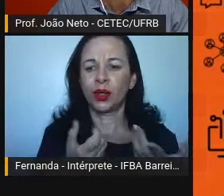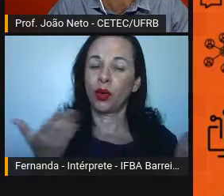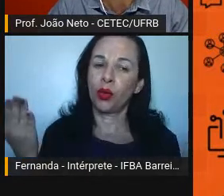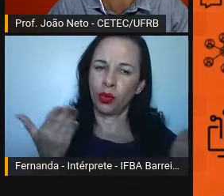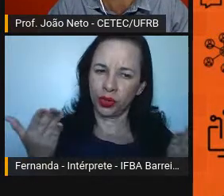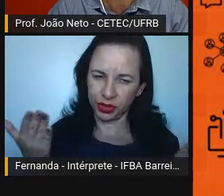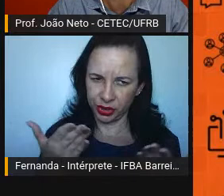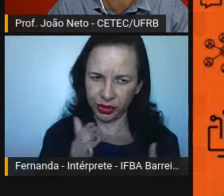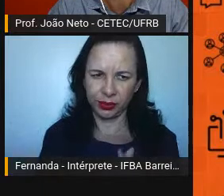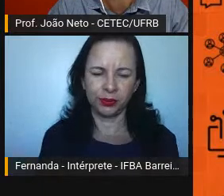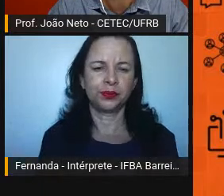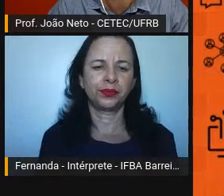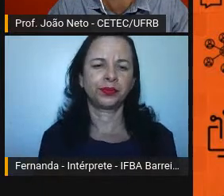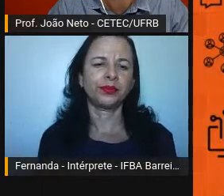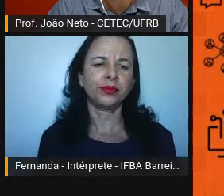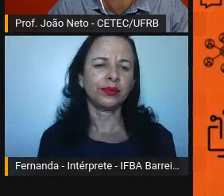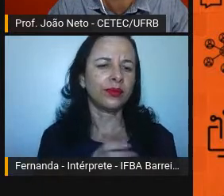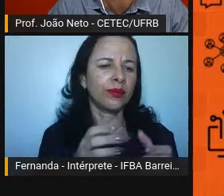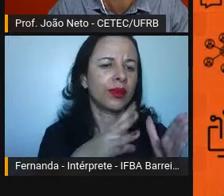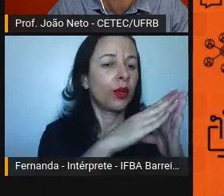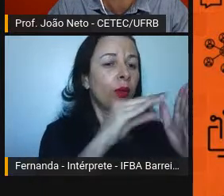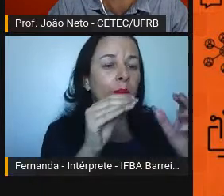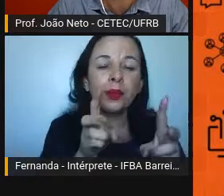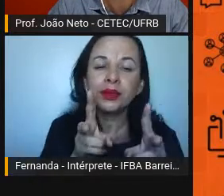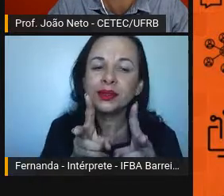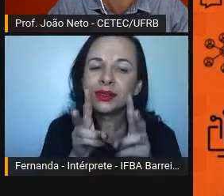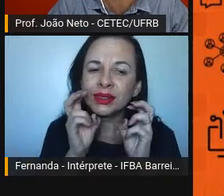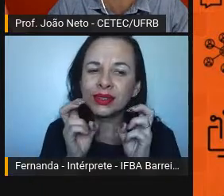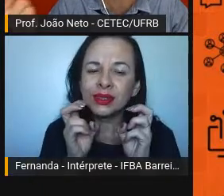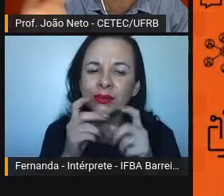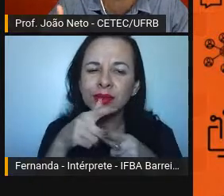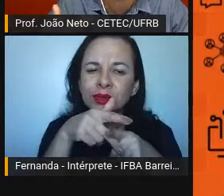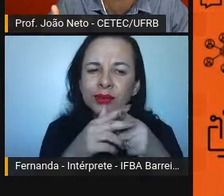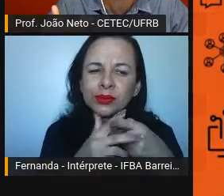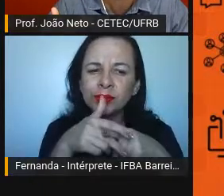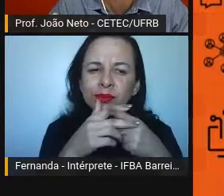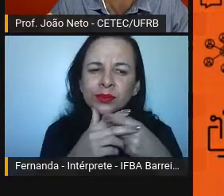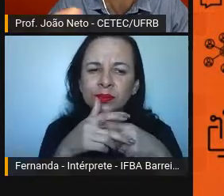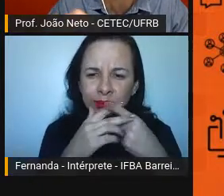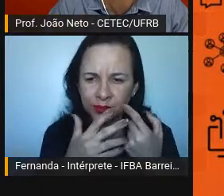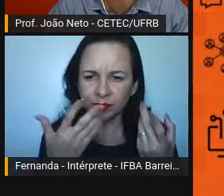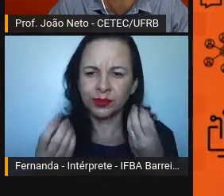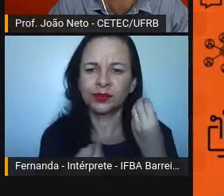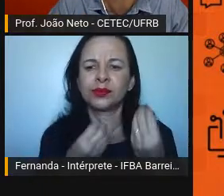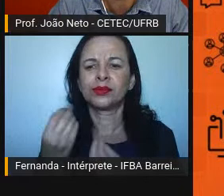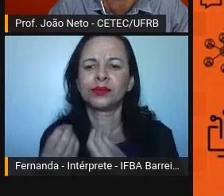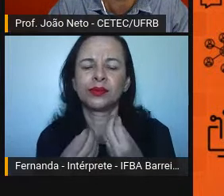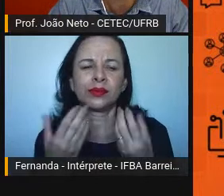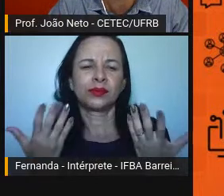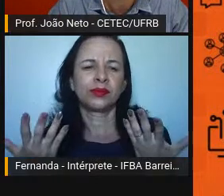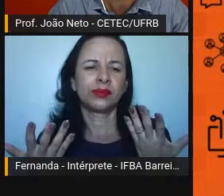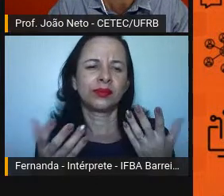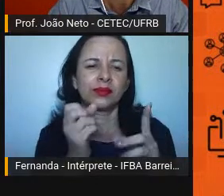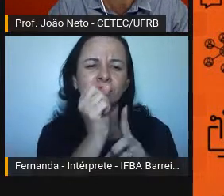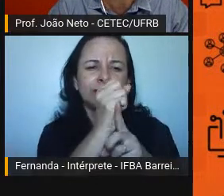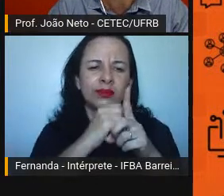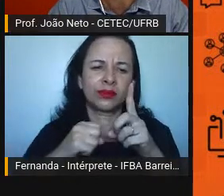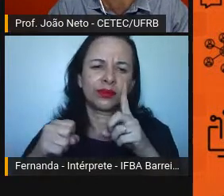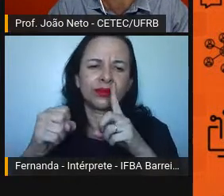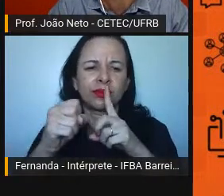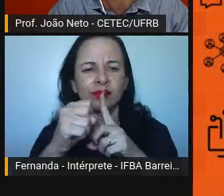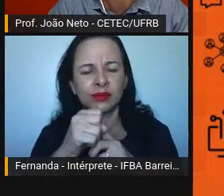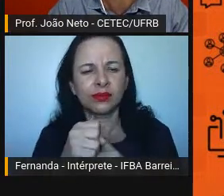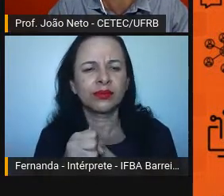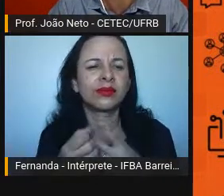a é um modelo que percebe a necessidade de ajustes no redor e ajustes na sociedade